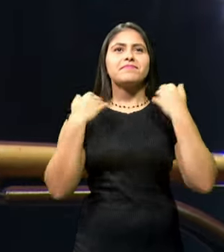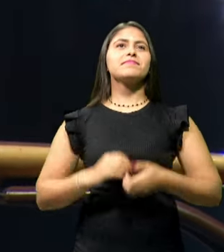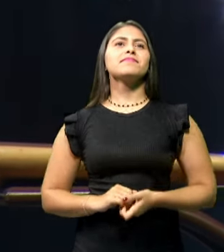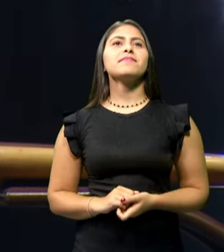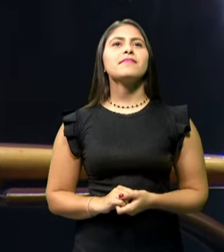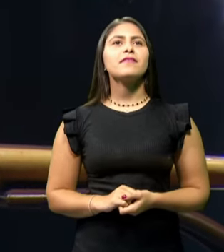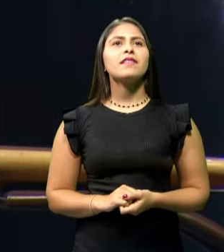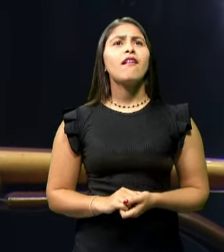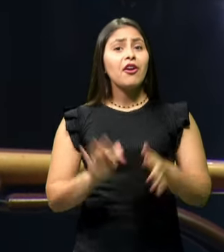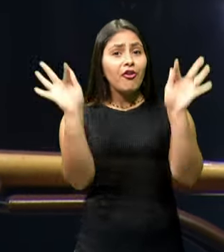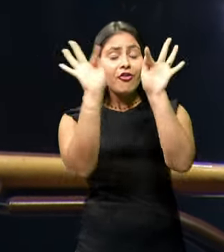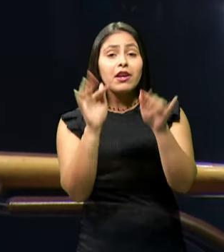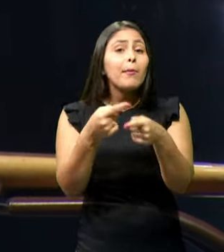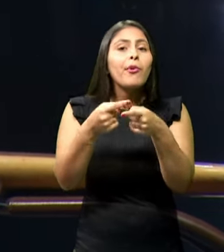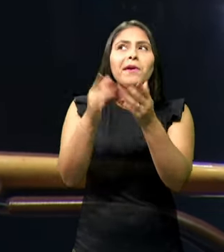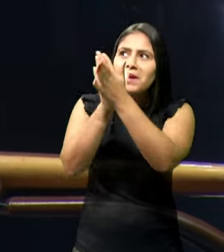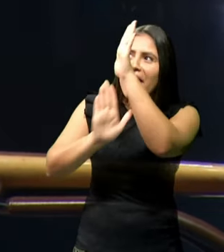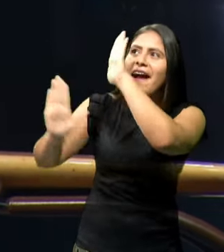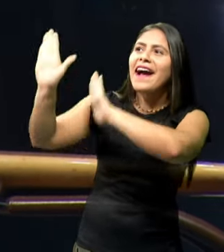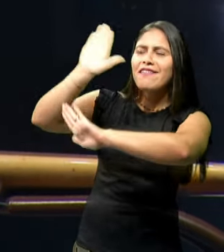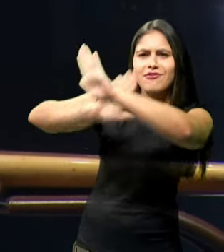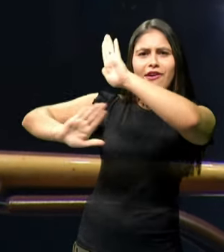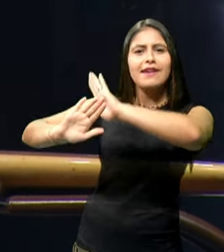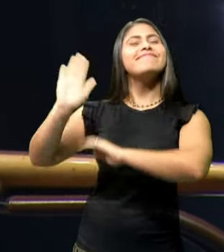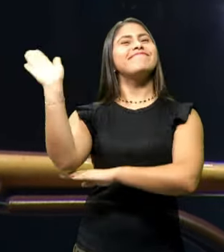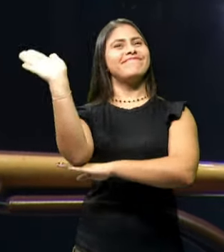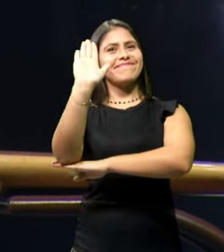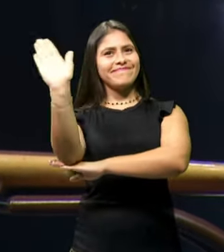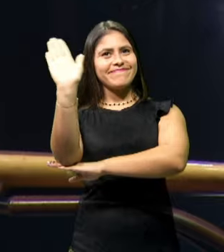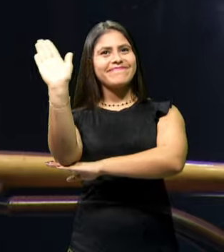Está feliz de adorá-lo aqui nesse lugar? Levante sua mão.